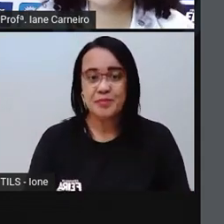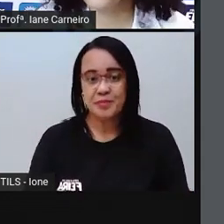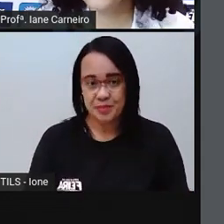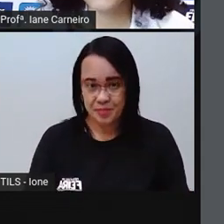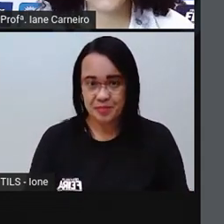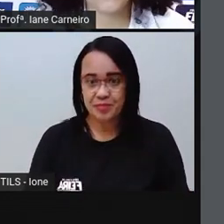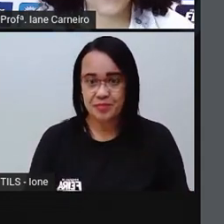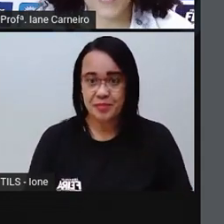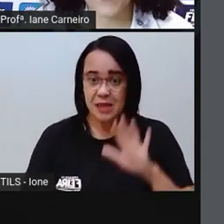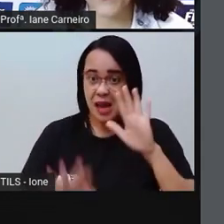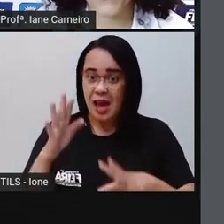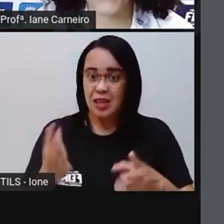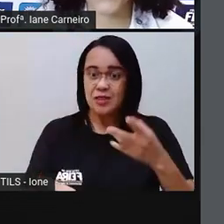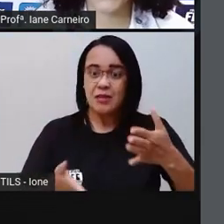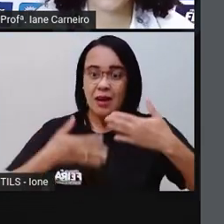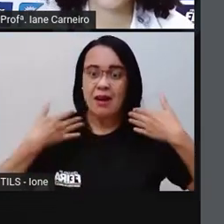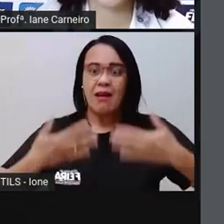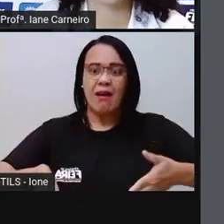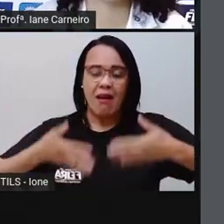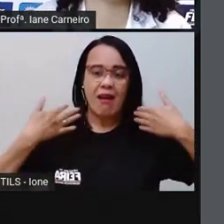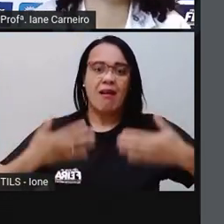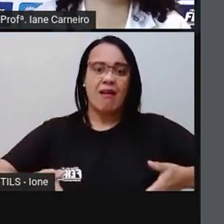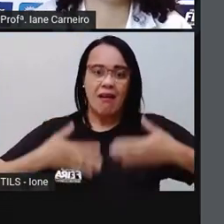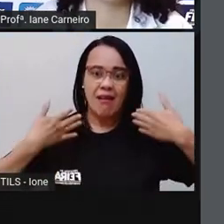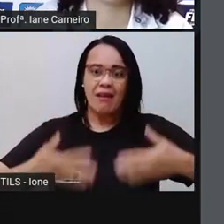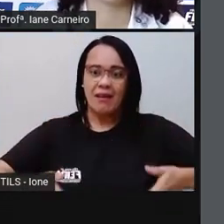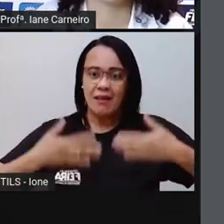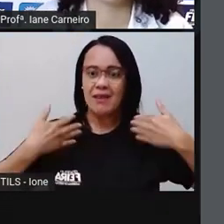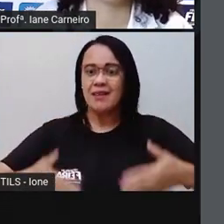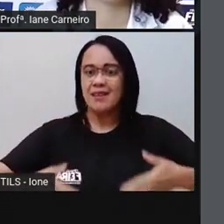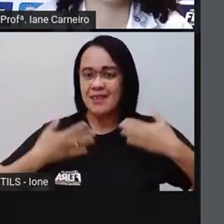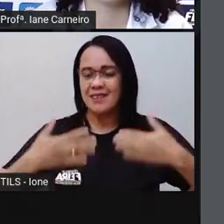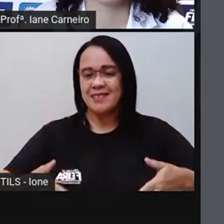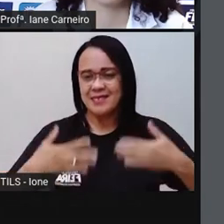sentem muito calor.